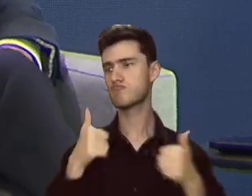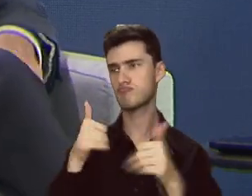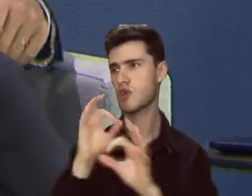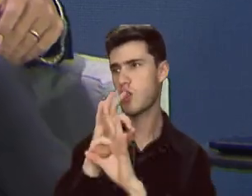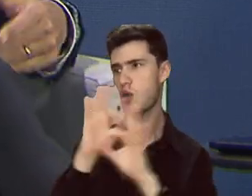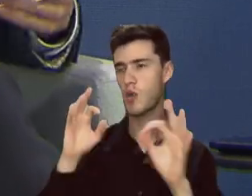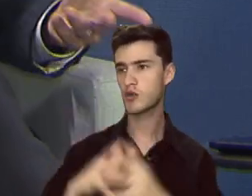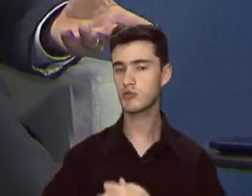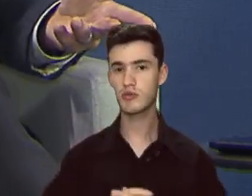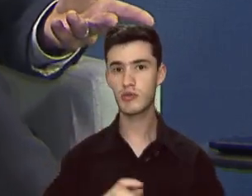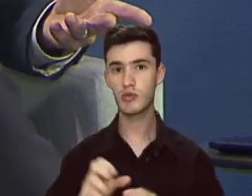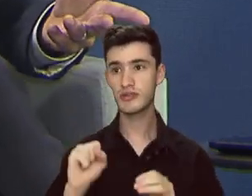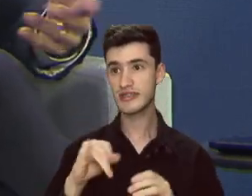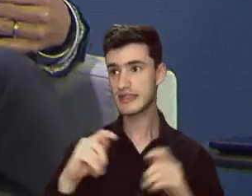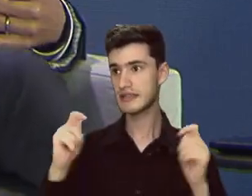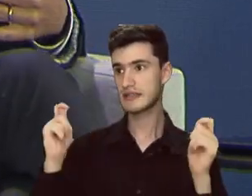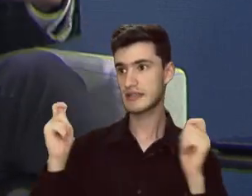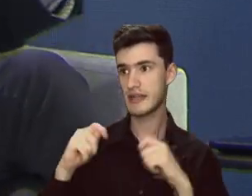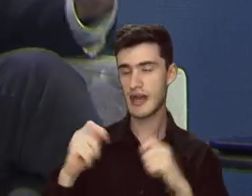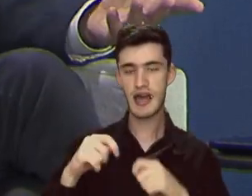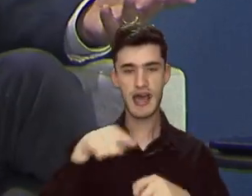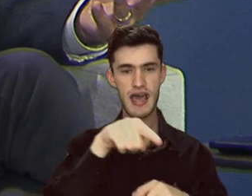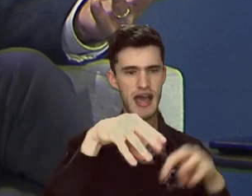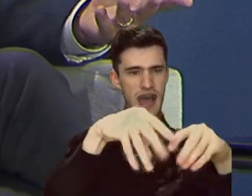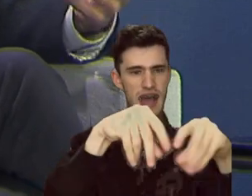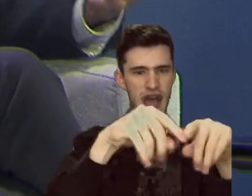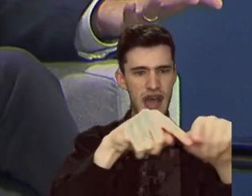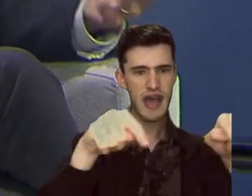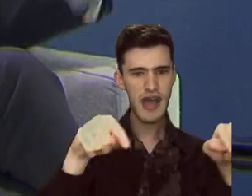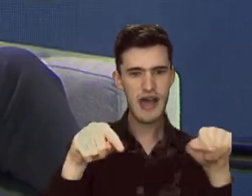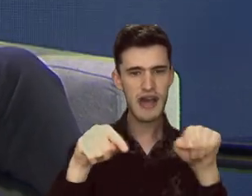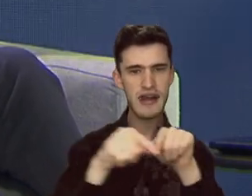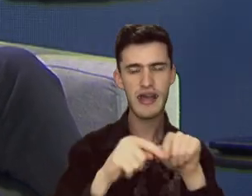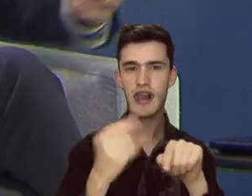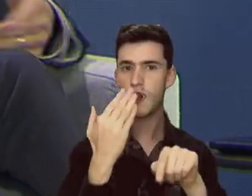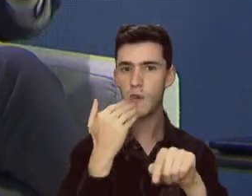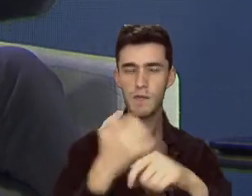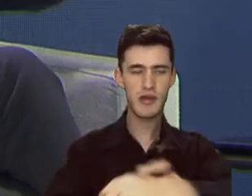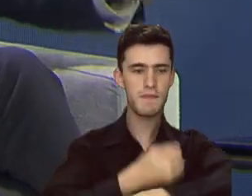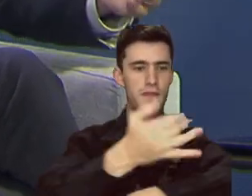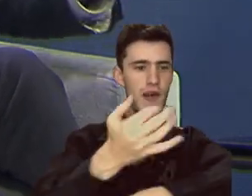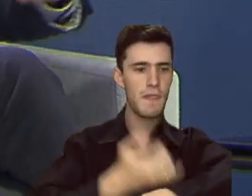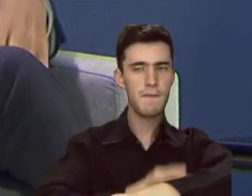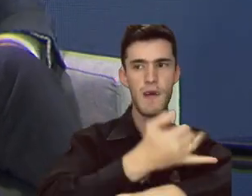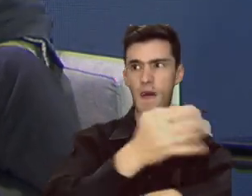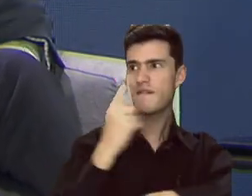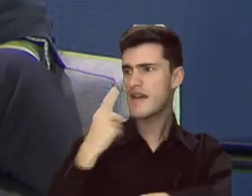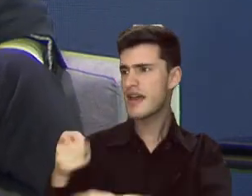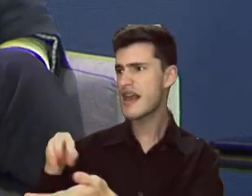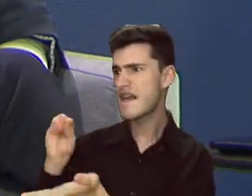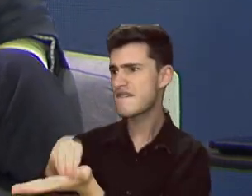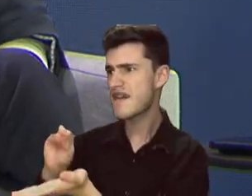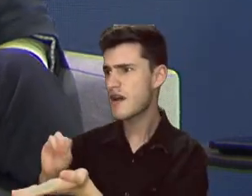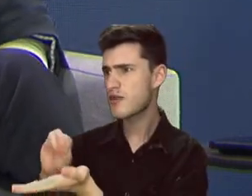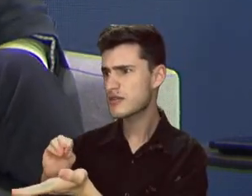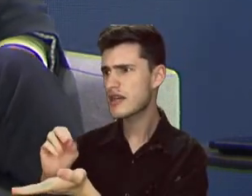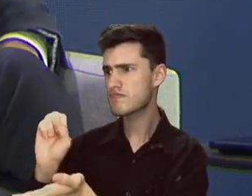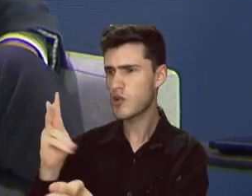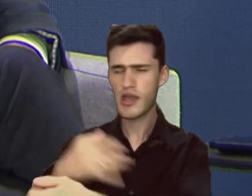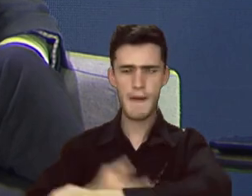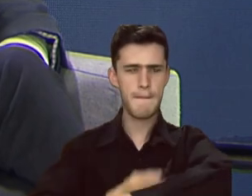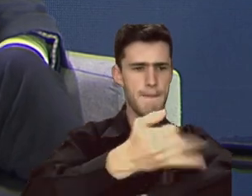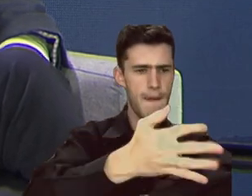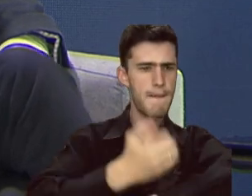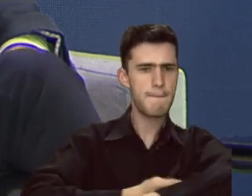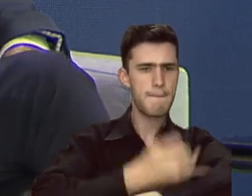uma parte da área que que pode ser usada para plantar algum alimento que seja que esteja em falta que esteja com estoque baixo ótimo o